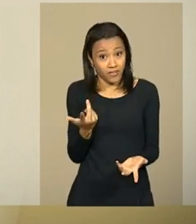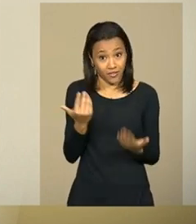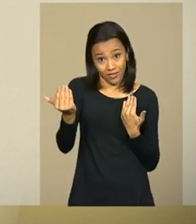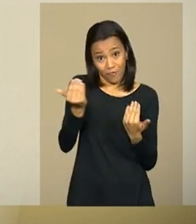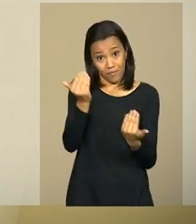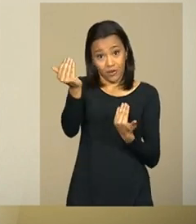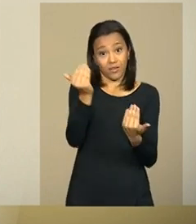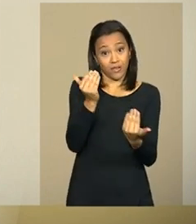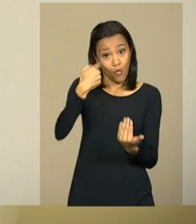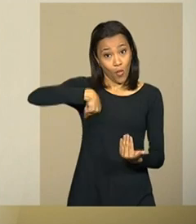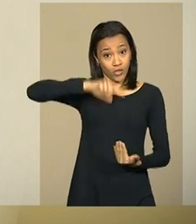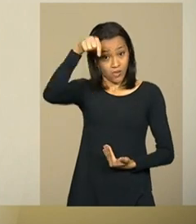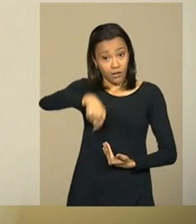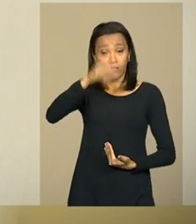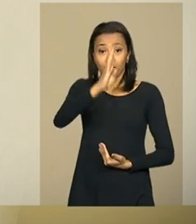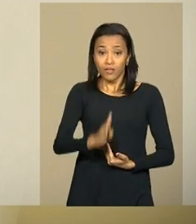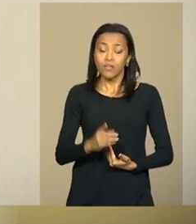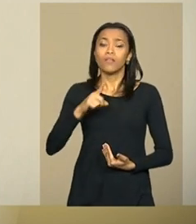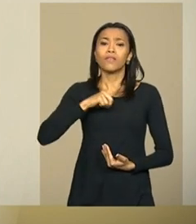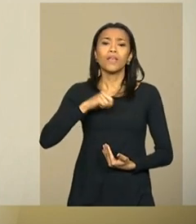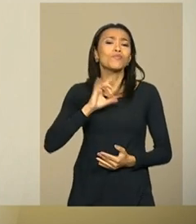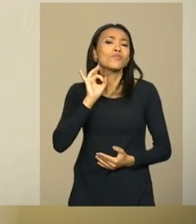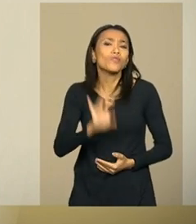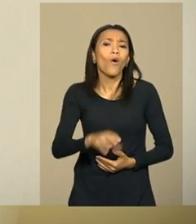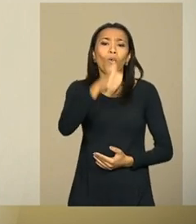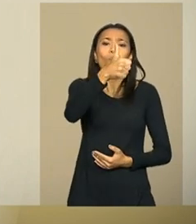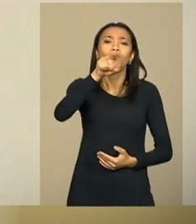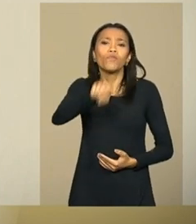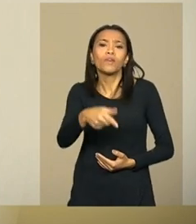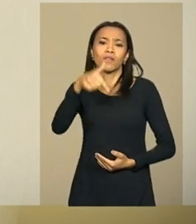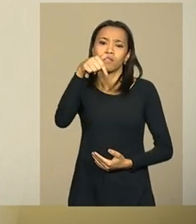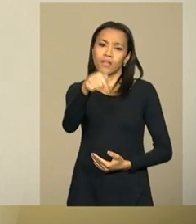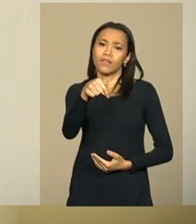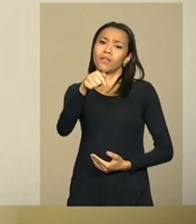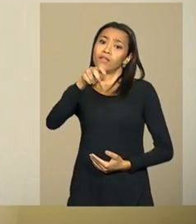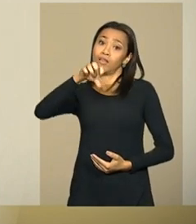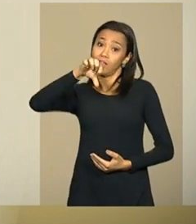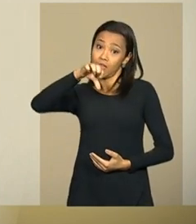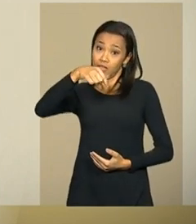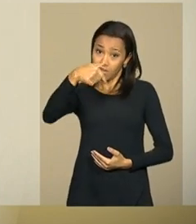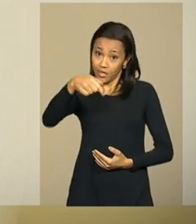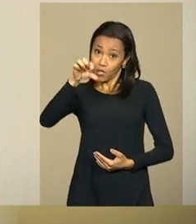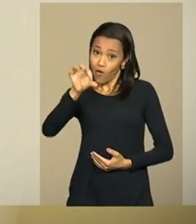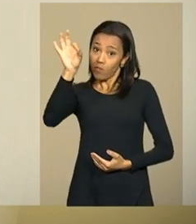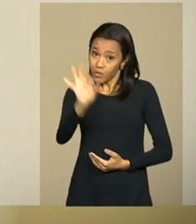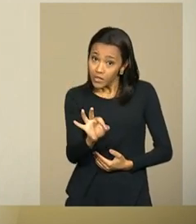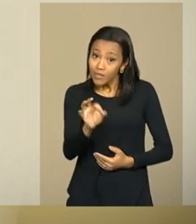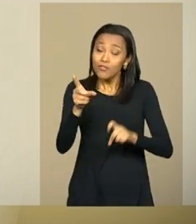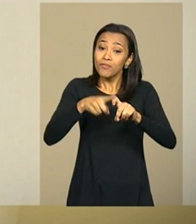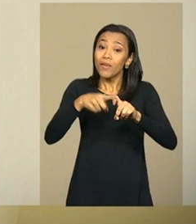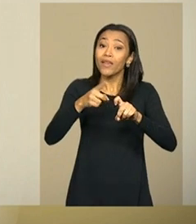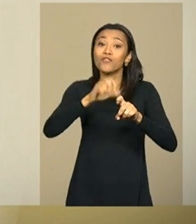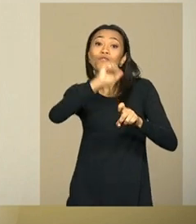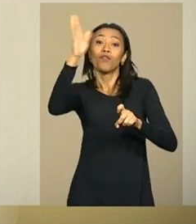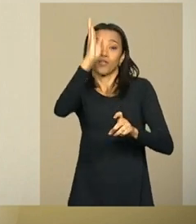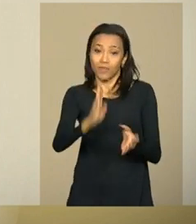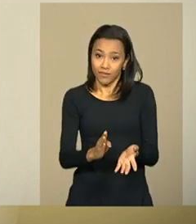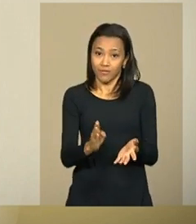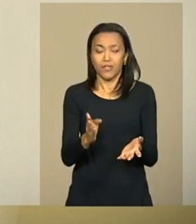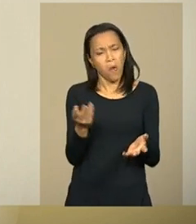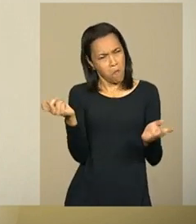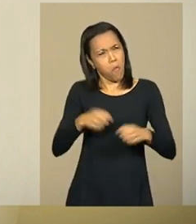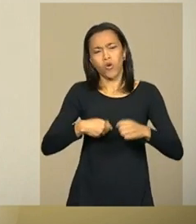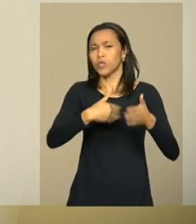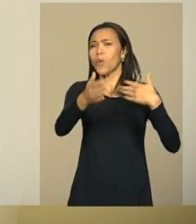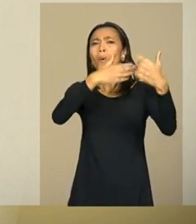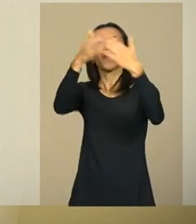Luciano nós aqui no Brasil temos apenas 1,79 de médicos estrangeiros e pode vir médico de